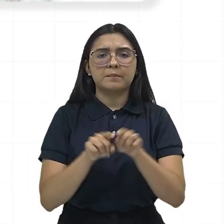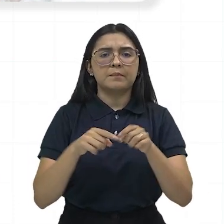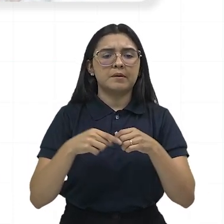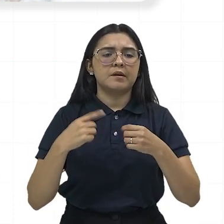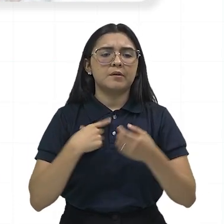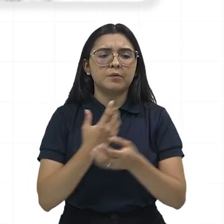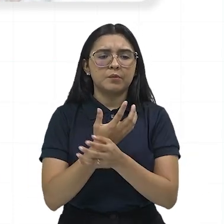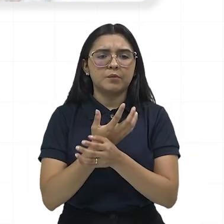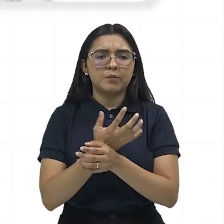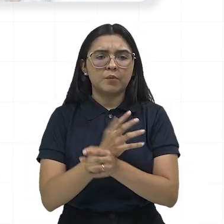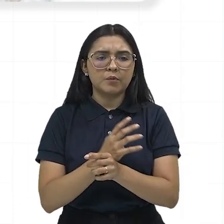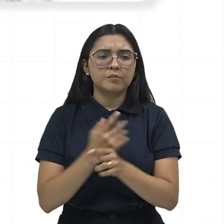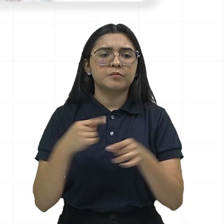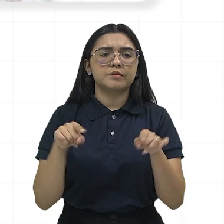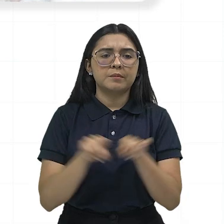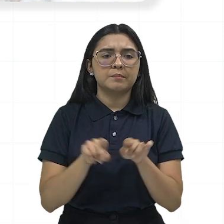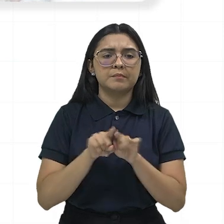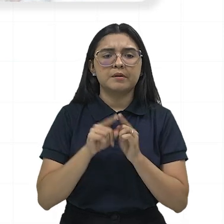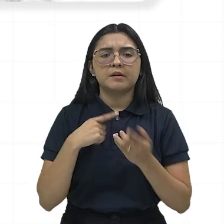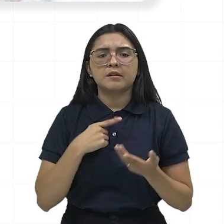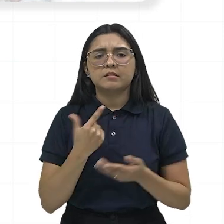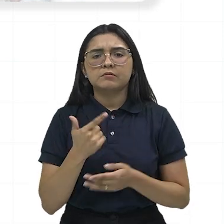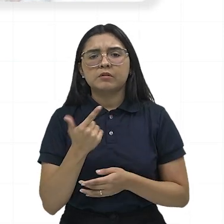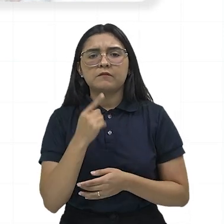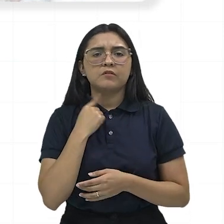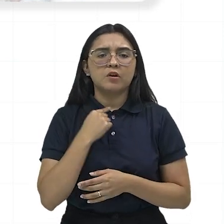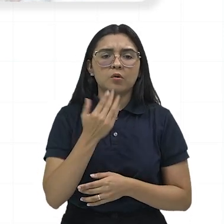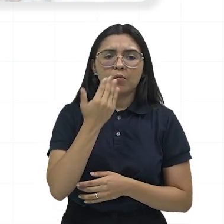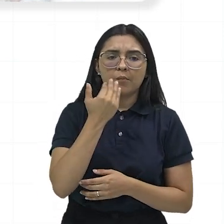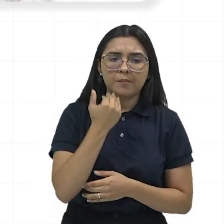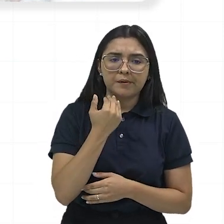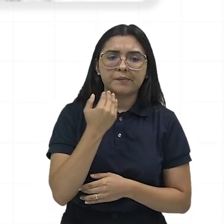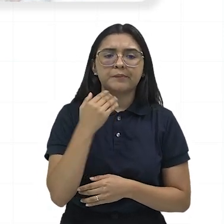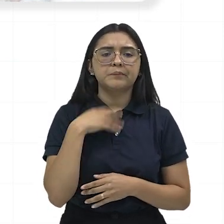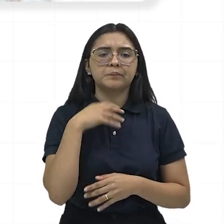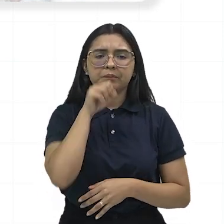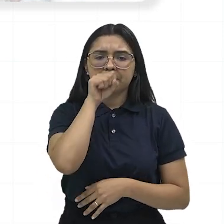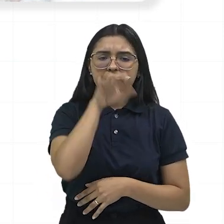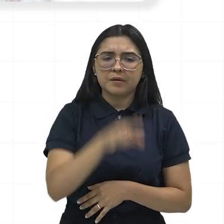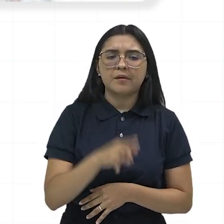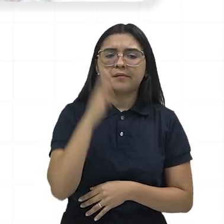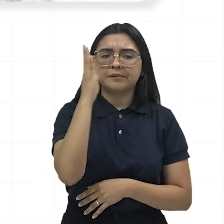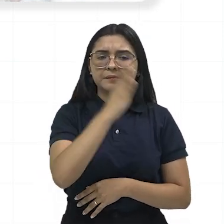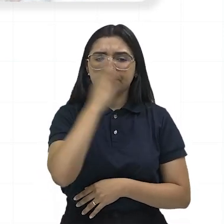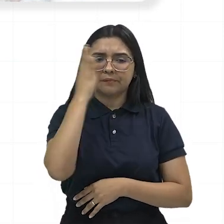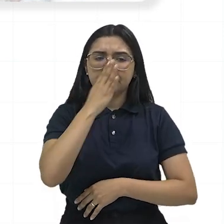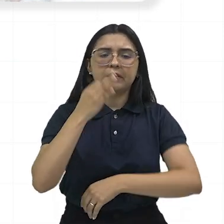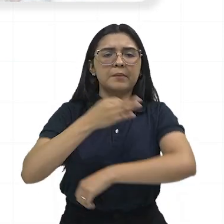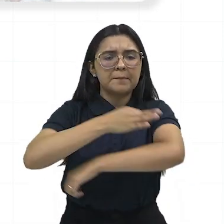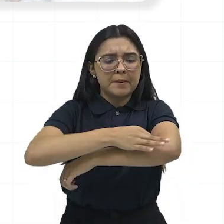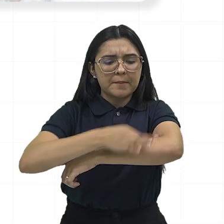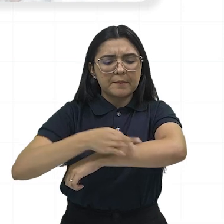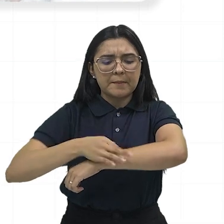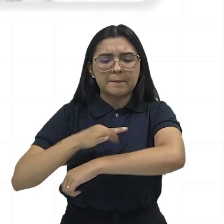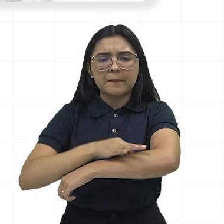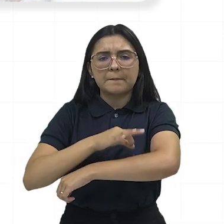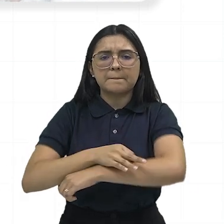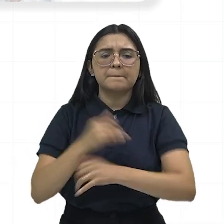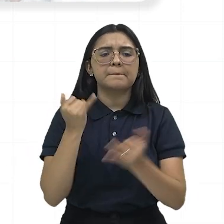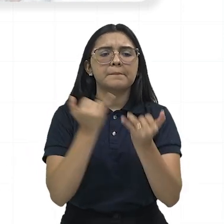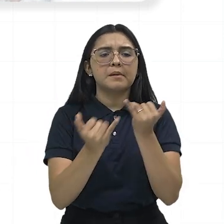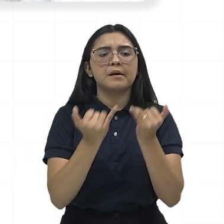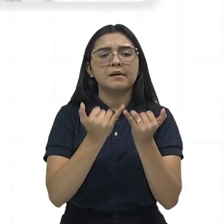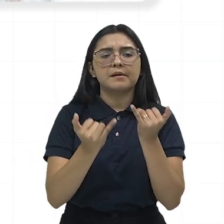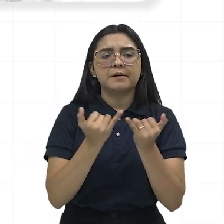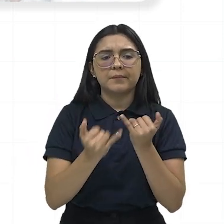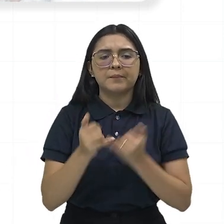de apetite, náuseas, tonteiras, vômitos, erupções na pele semelhantes à rubéola. Então,